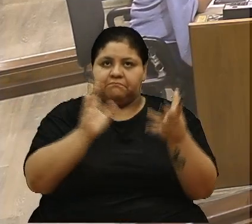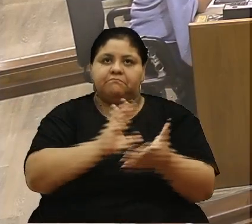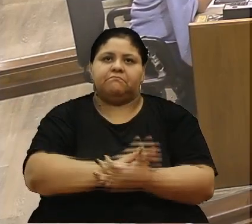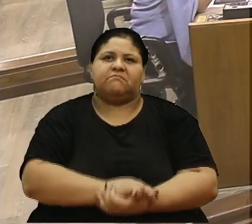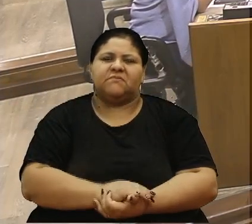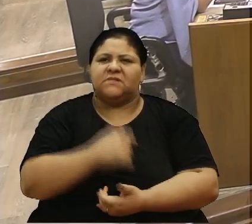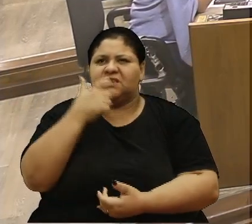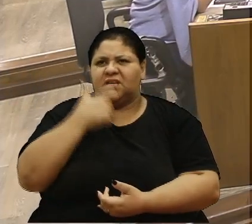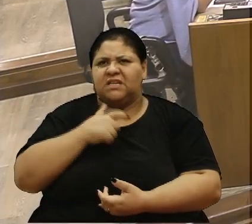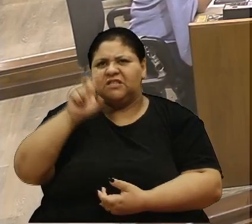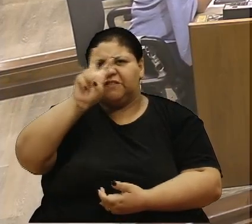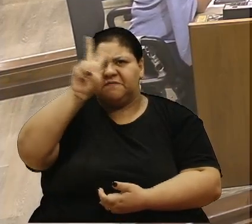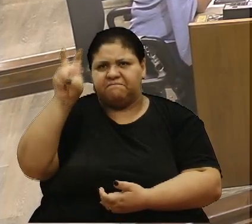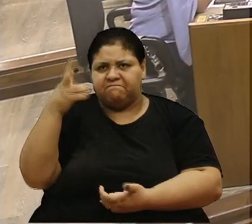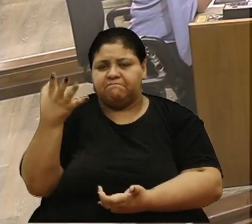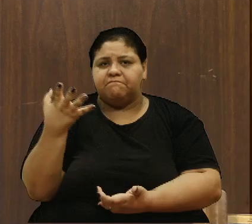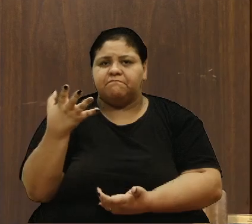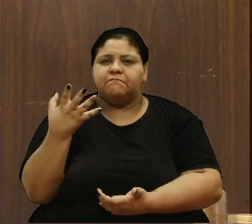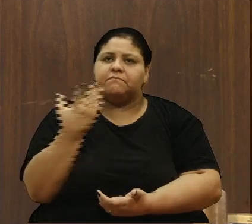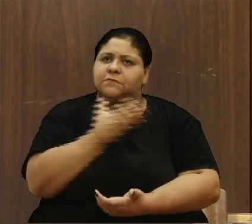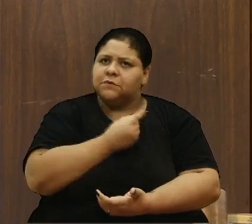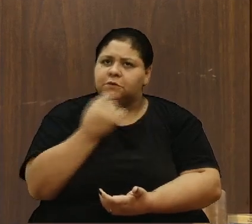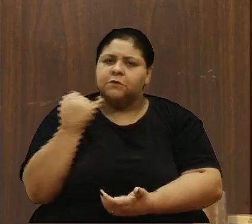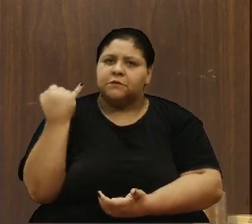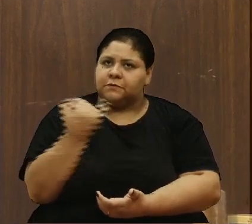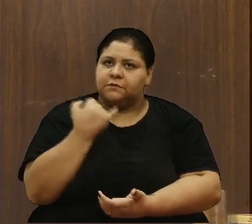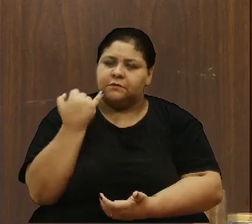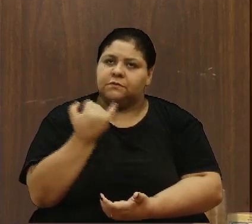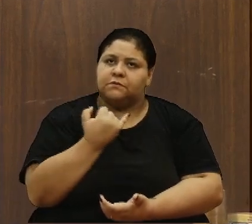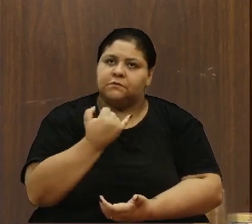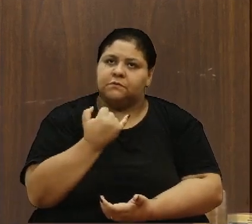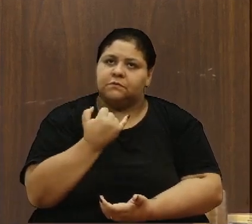Acho que é um tema muito